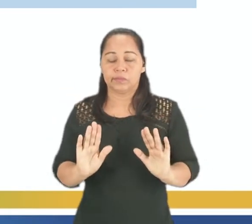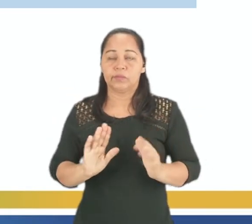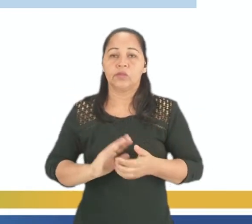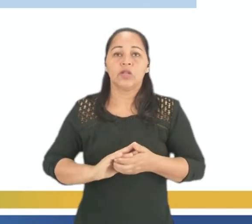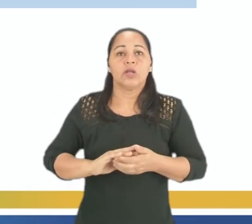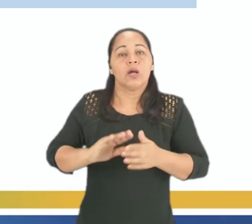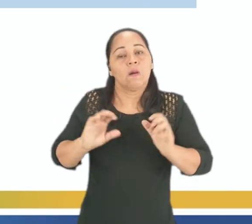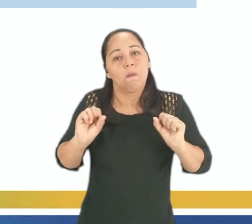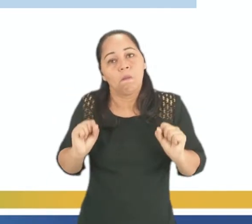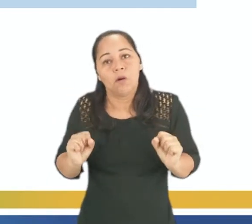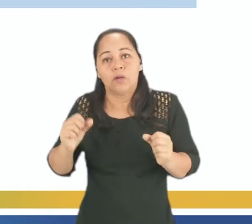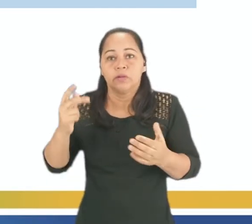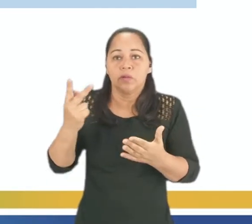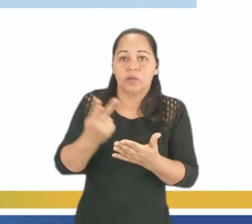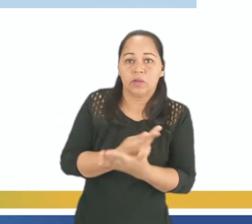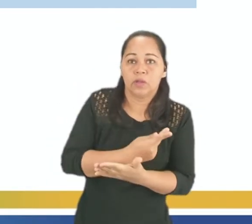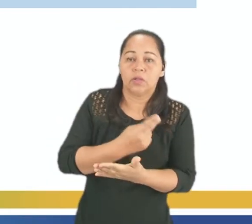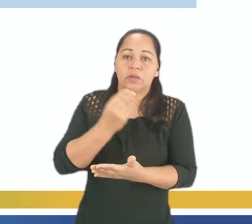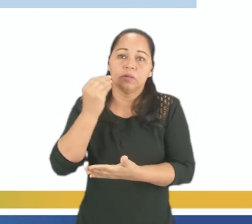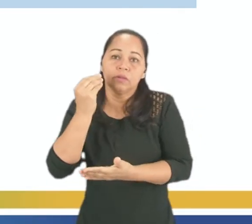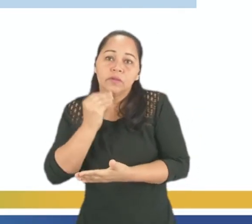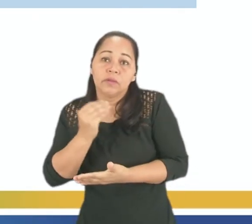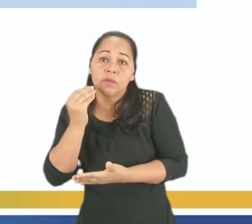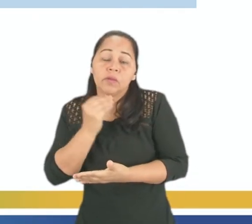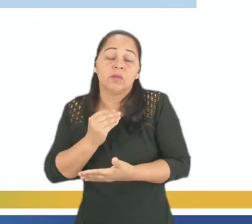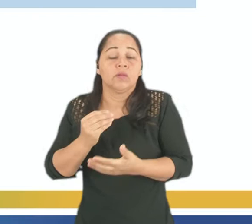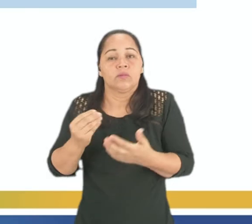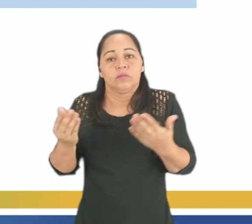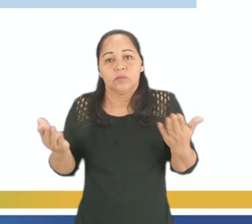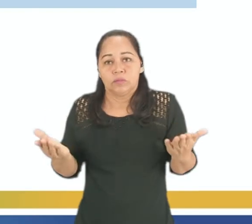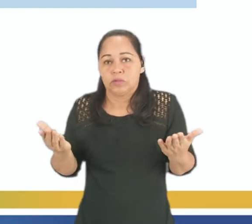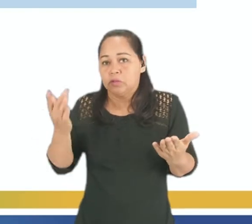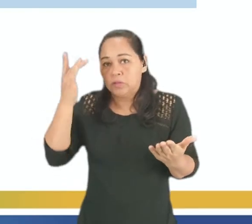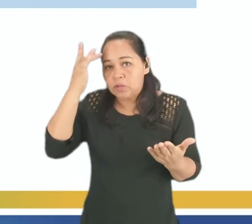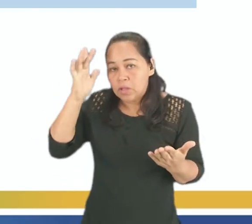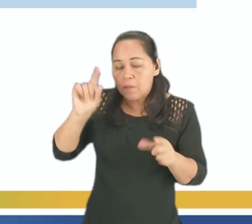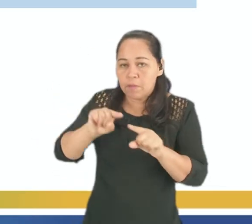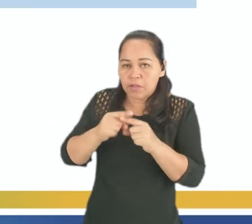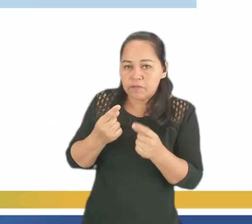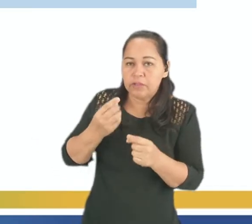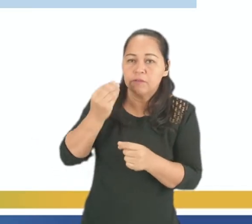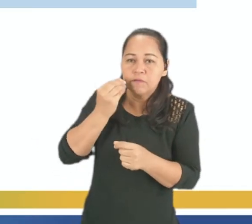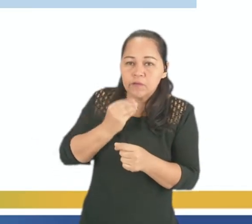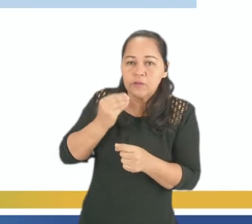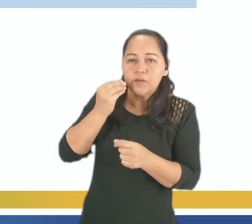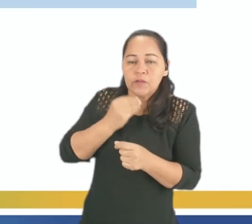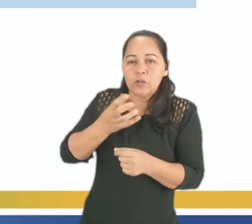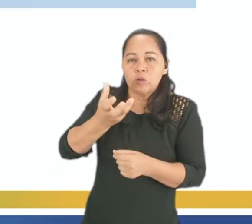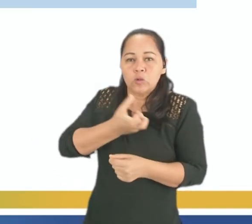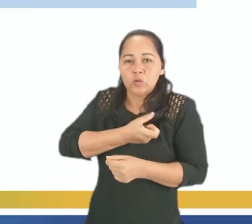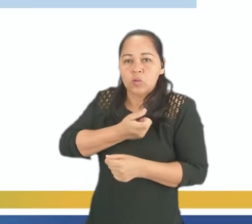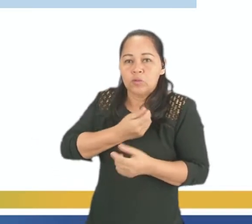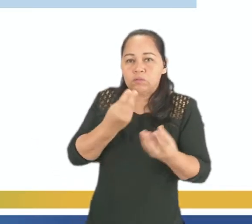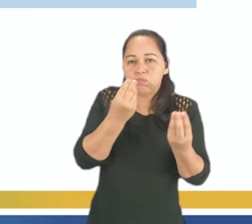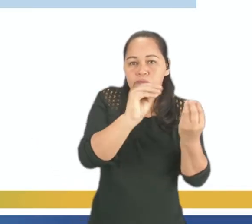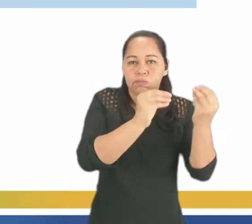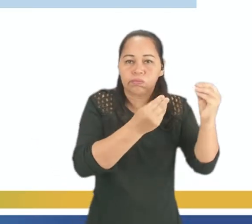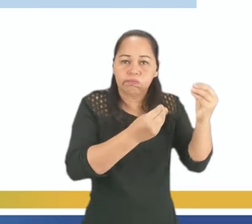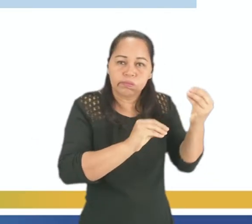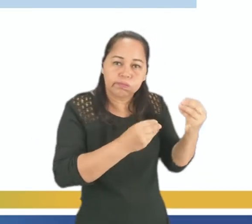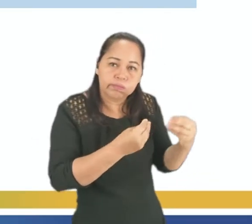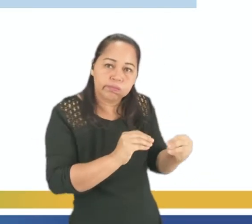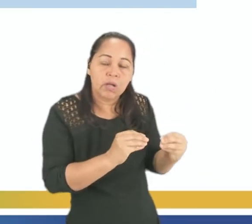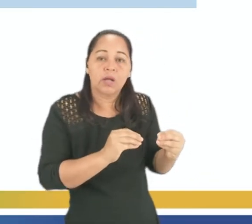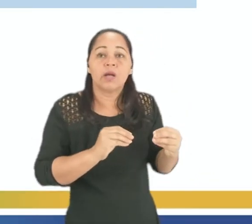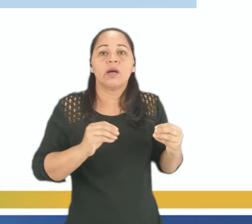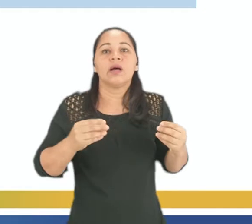tentativas e erros para resolver o sistema apresentado também. Você pode ir testando valores para as incógnitas de forma que chegue